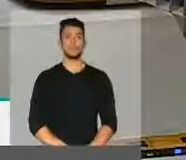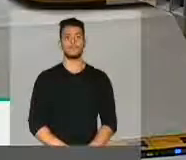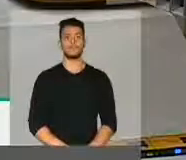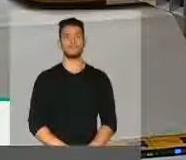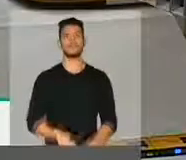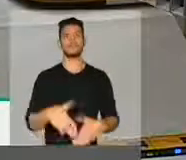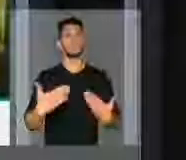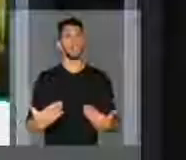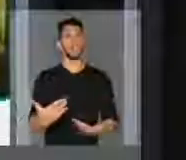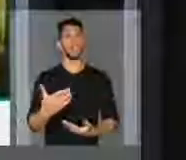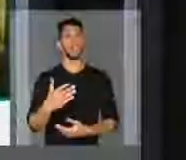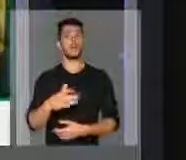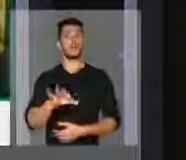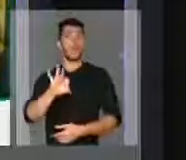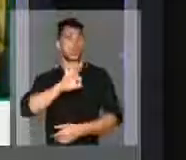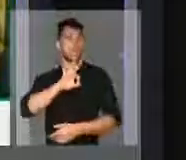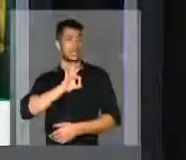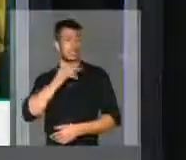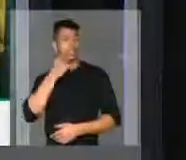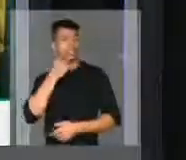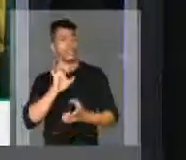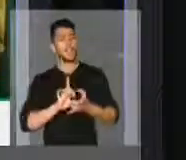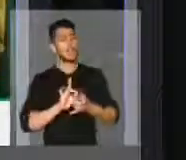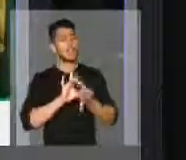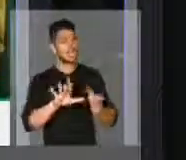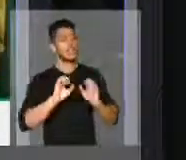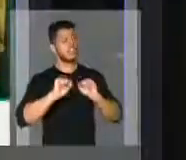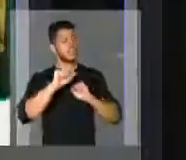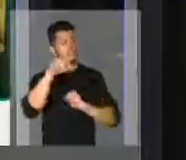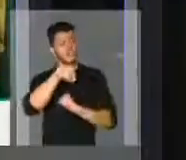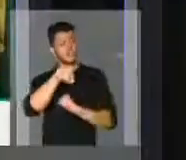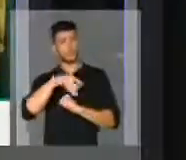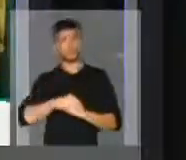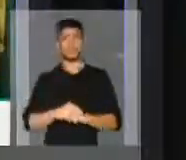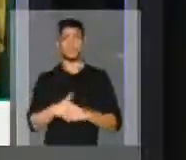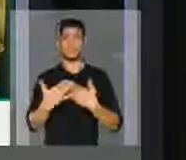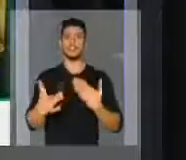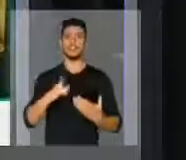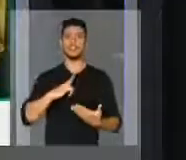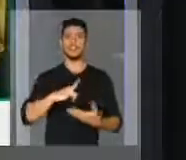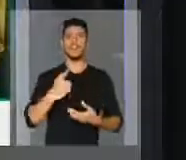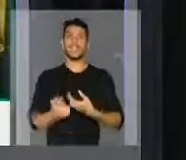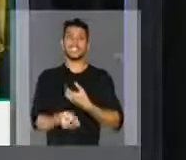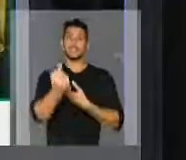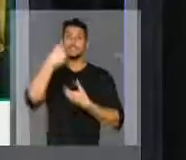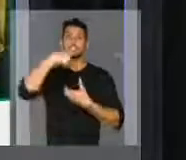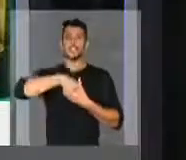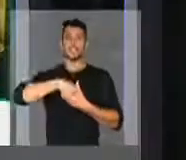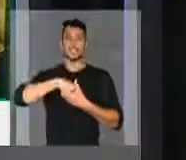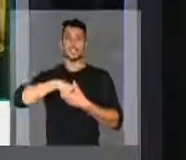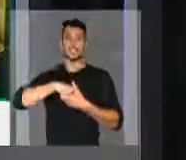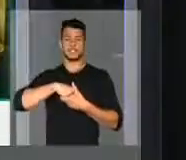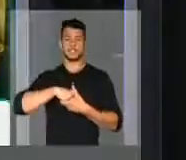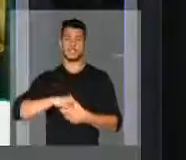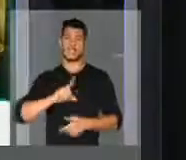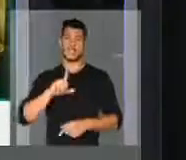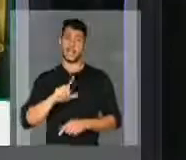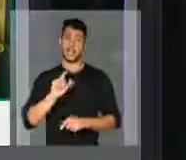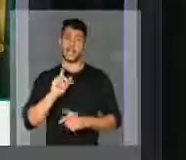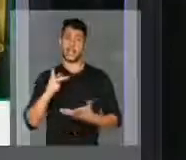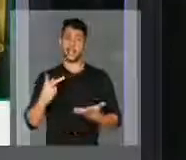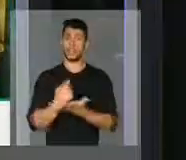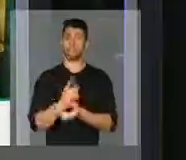olha para ele e fala: vou conceder para você. Esta subjetividade é que